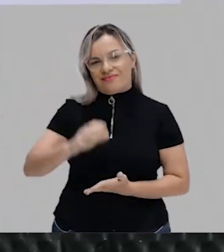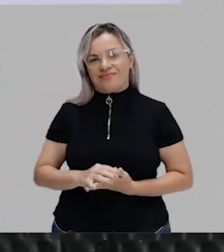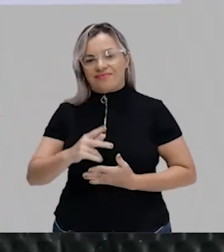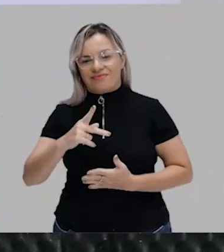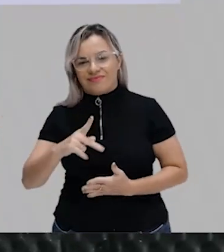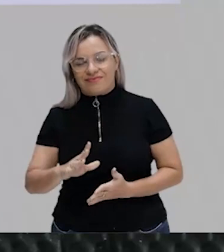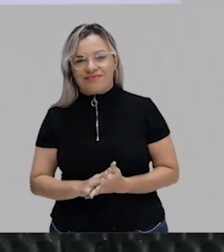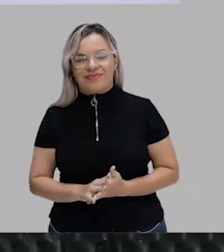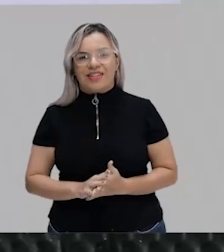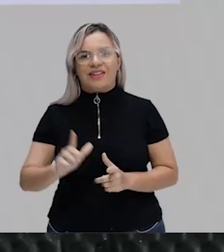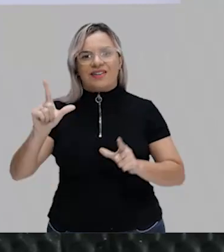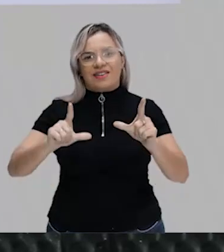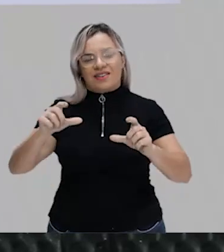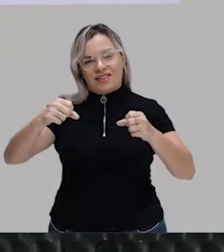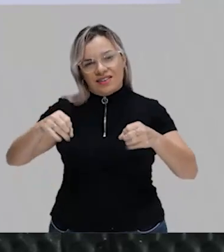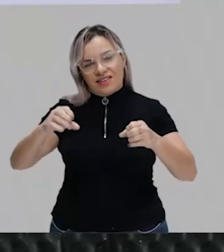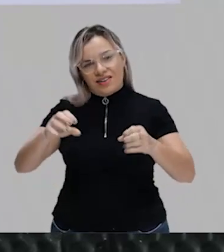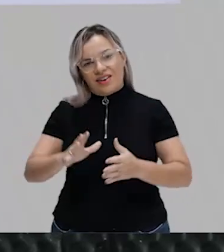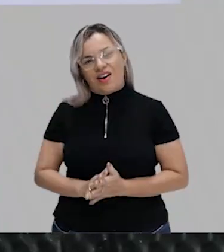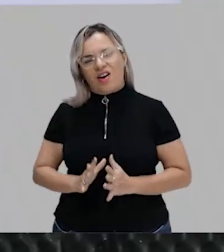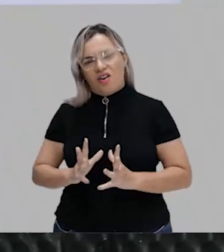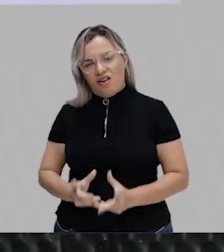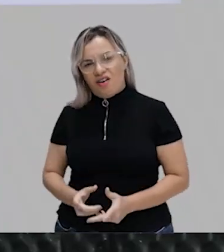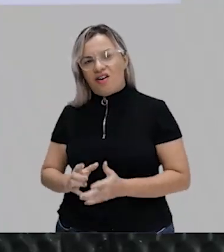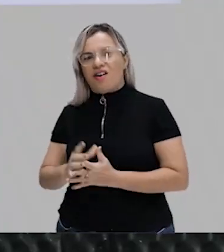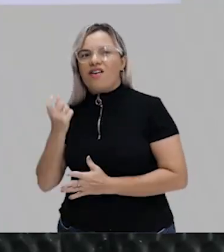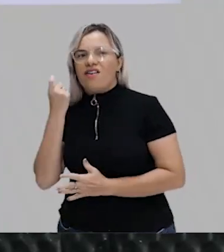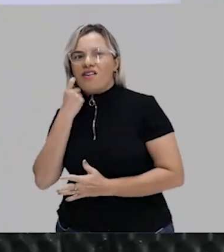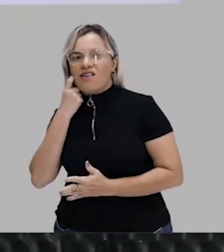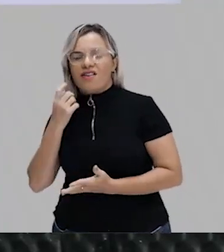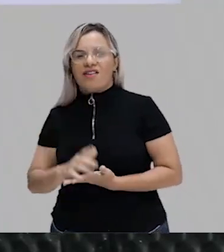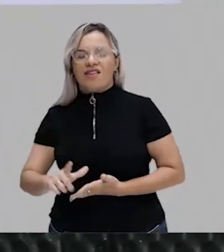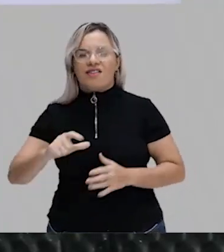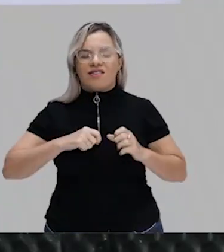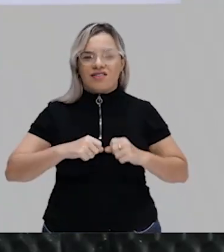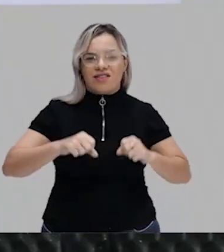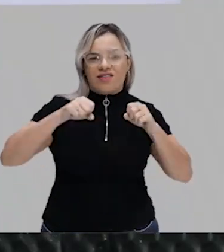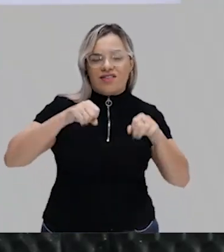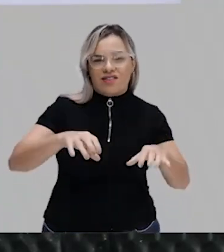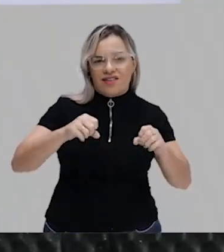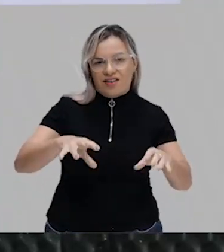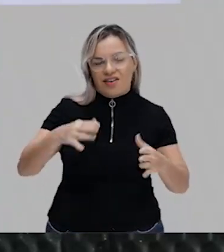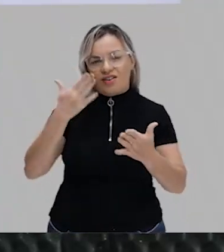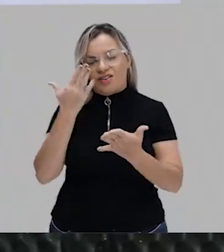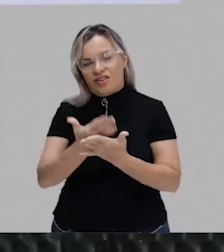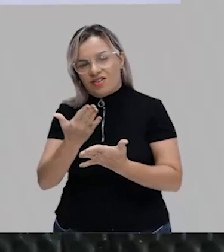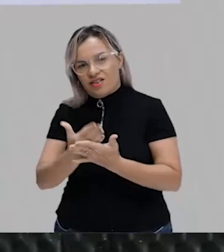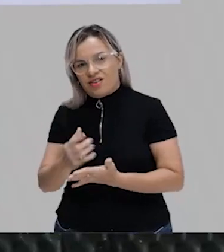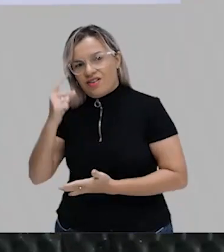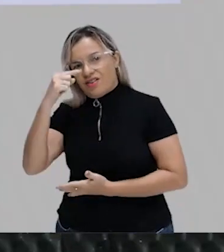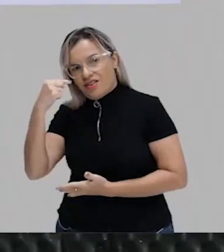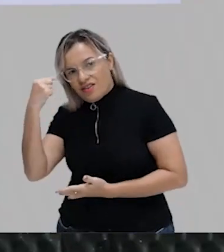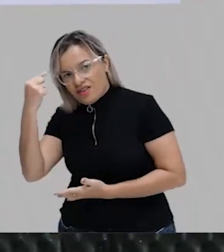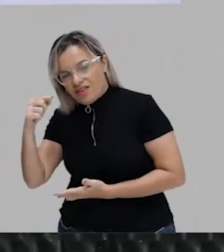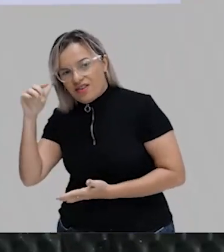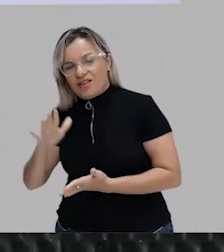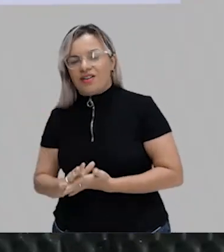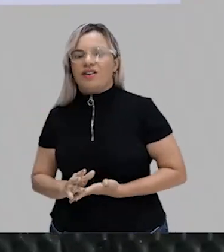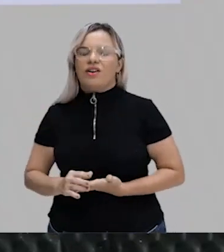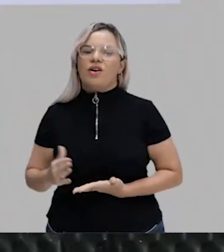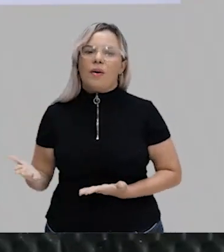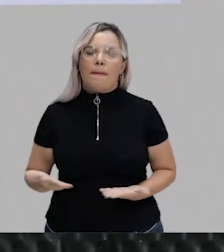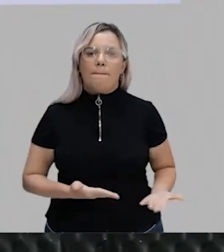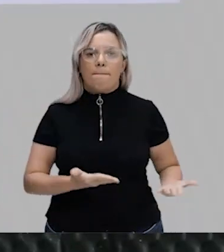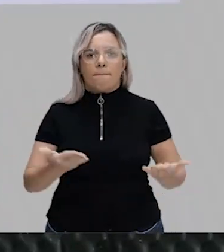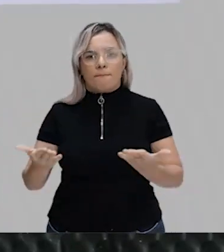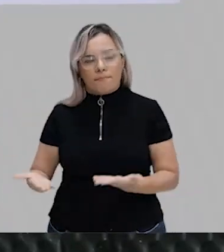TV Educação. Toda sexta-feira, galera, tem aula de espanhol para vocês. E eu já convido, como sempre, eu começo as minhas